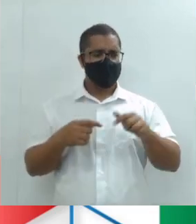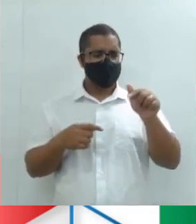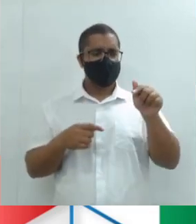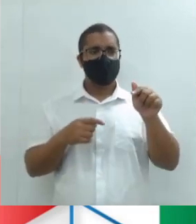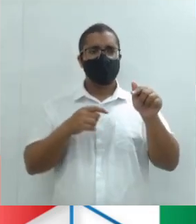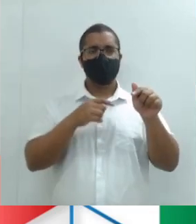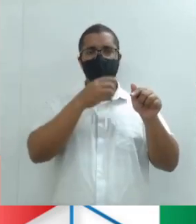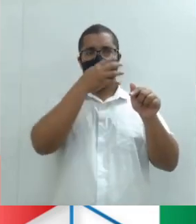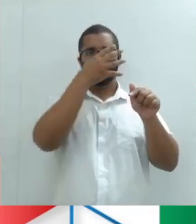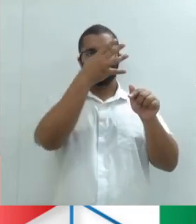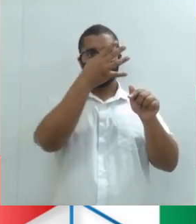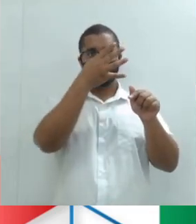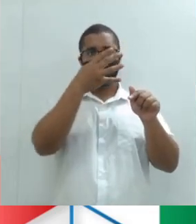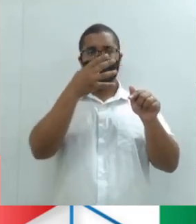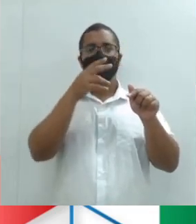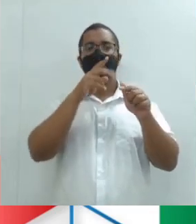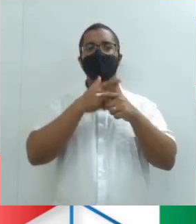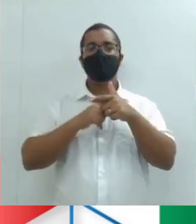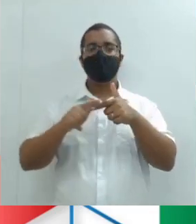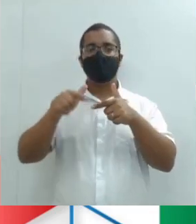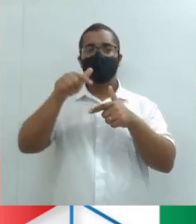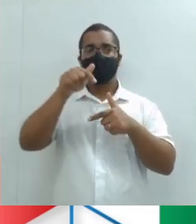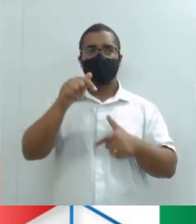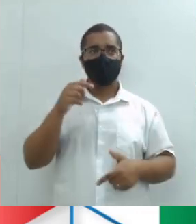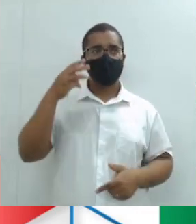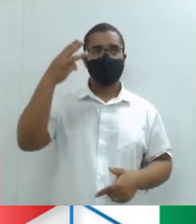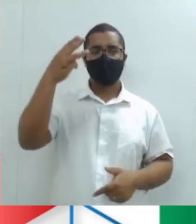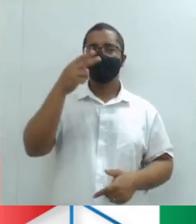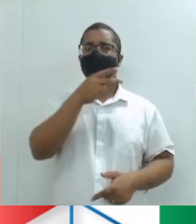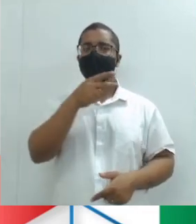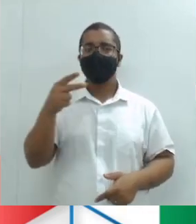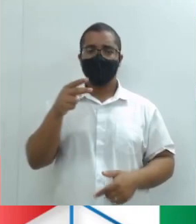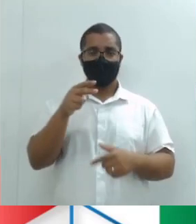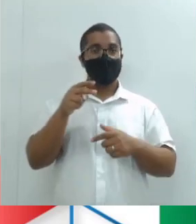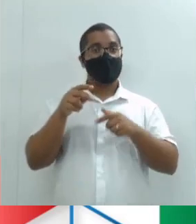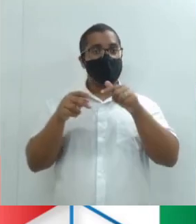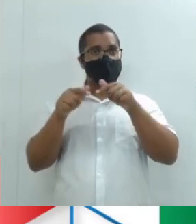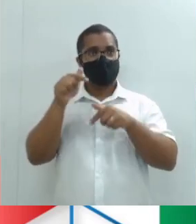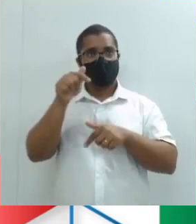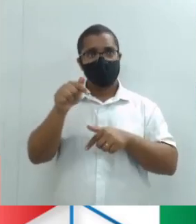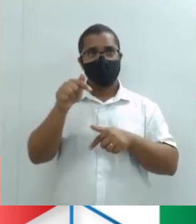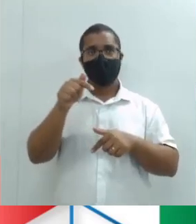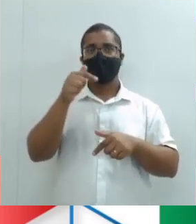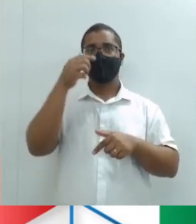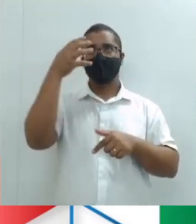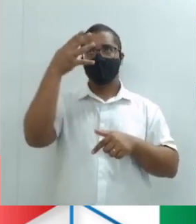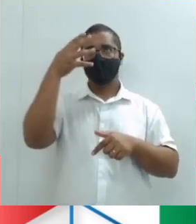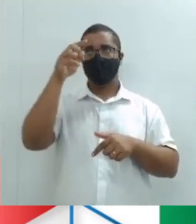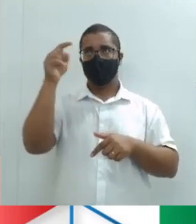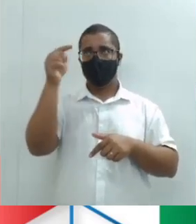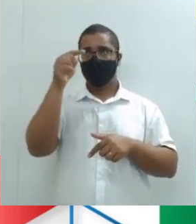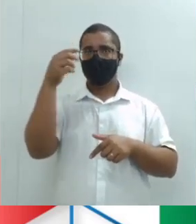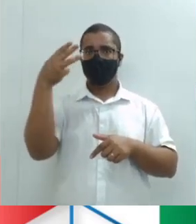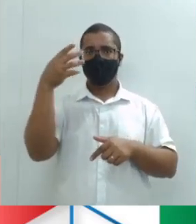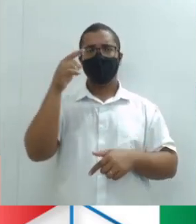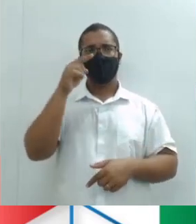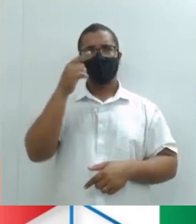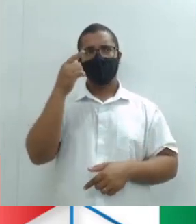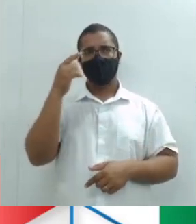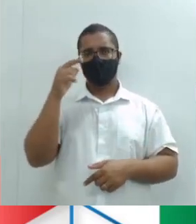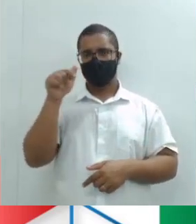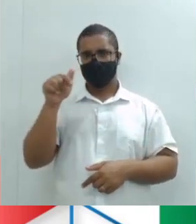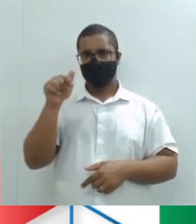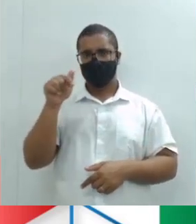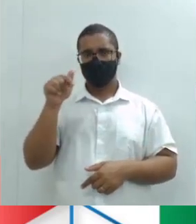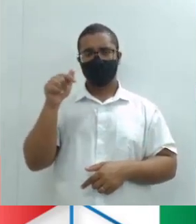4 dividido por 7 elevado a 3, ok? Eu vou repetir a base, vai ficar 4 menos 3, 1. Essa é a resposta. Tanto faz